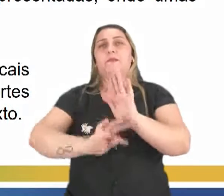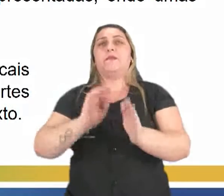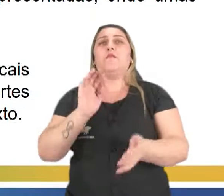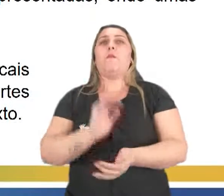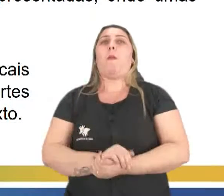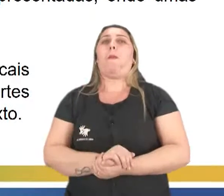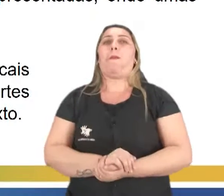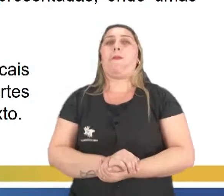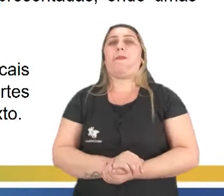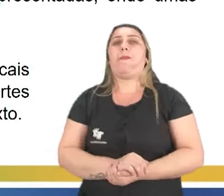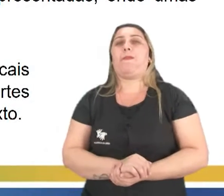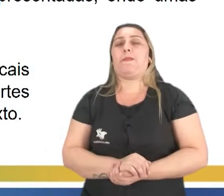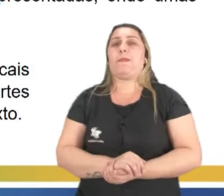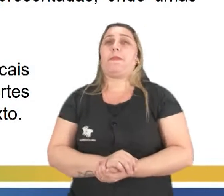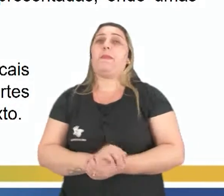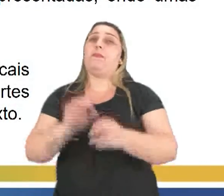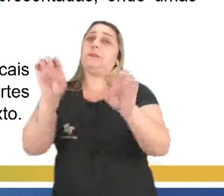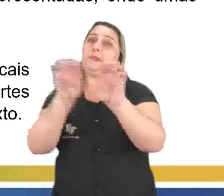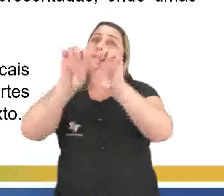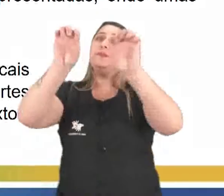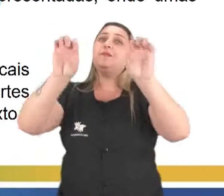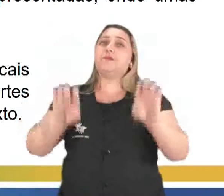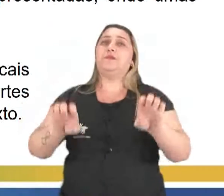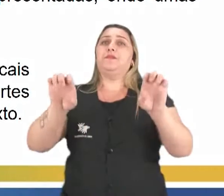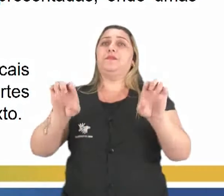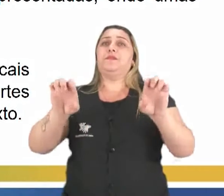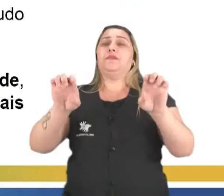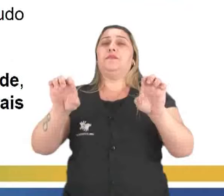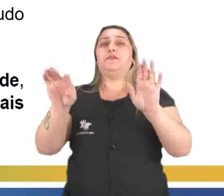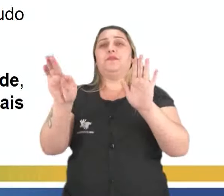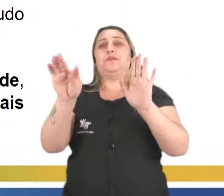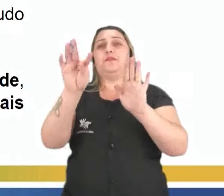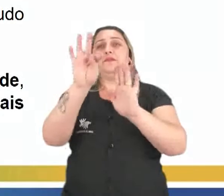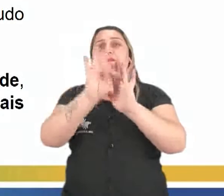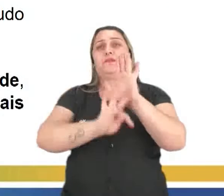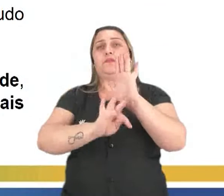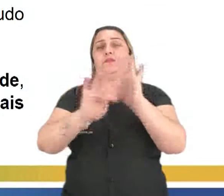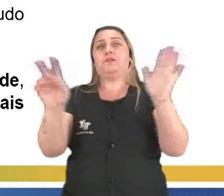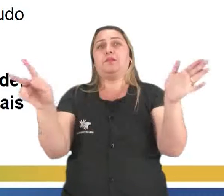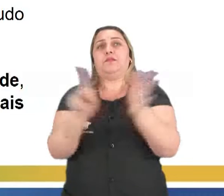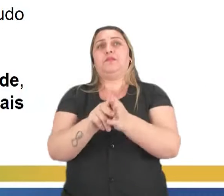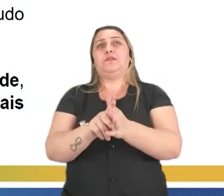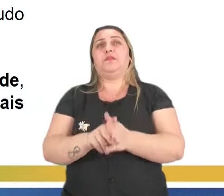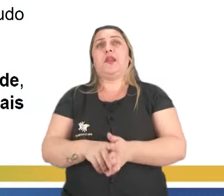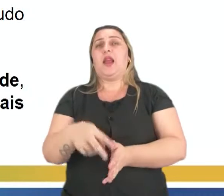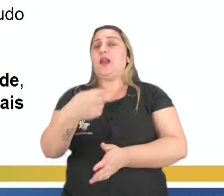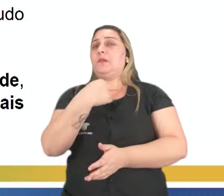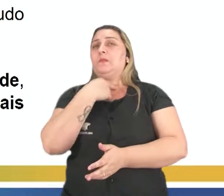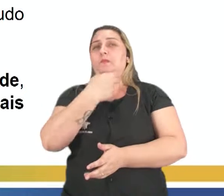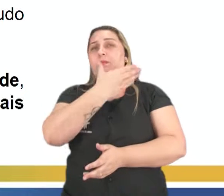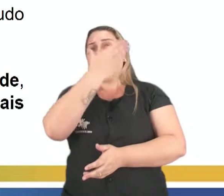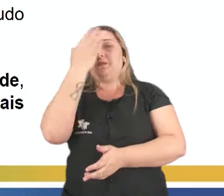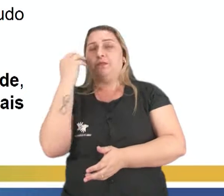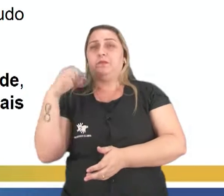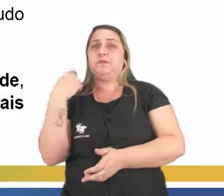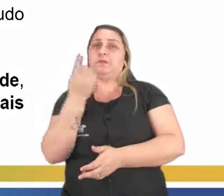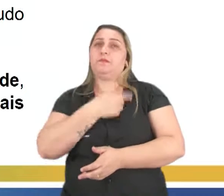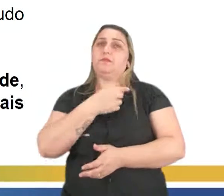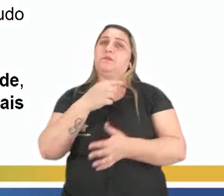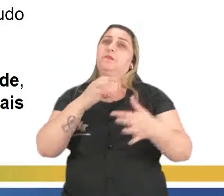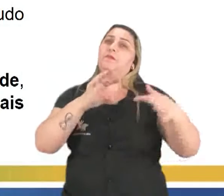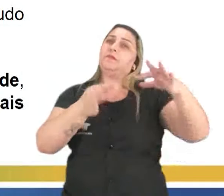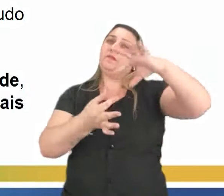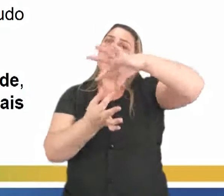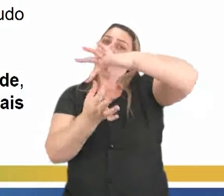Está relacionada à estrutura do texto. Não podemos esquecer aí na nossa coerência